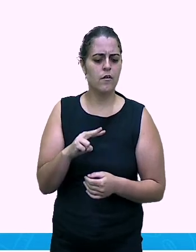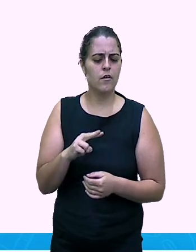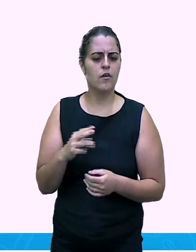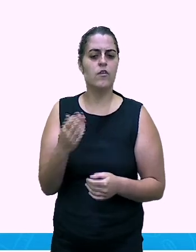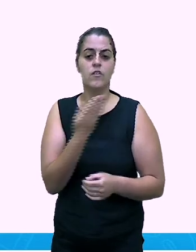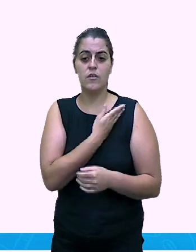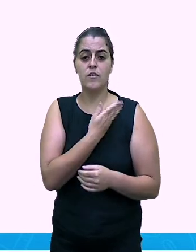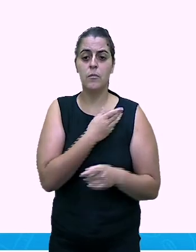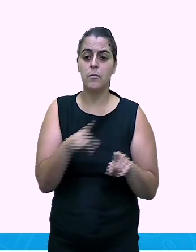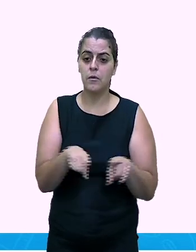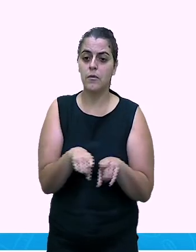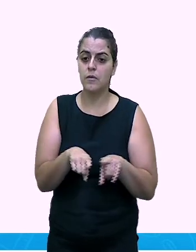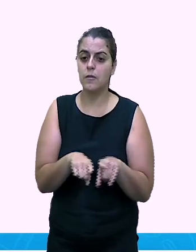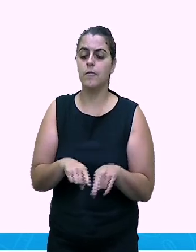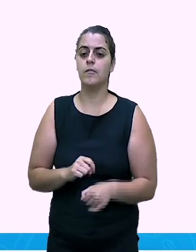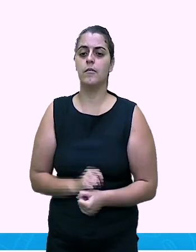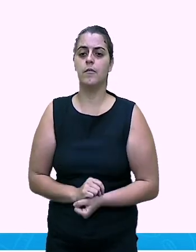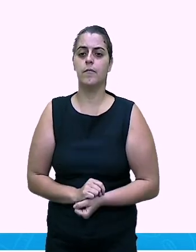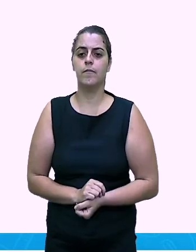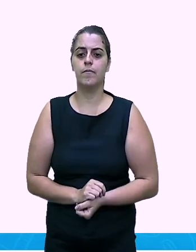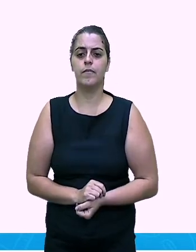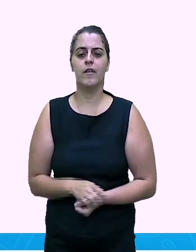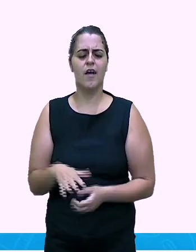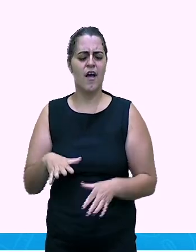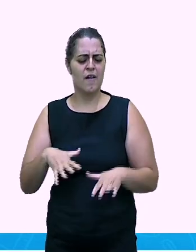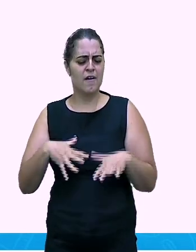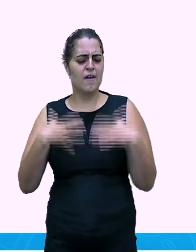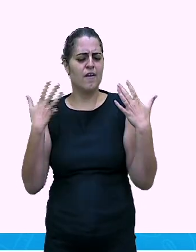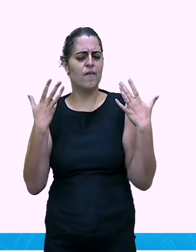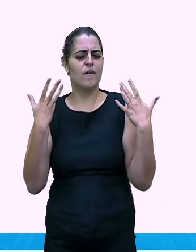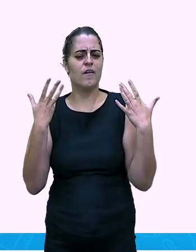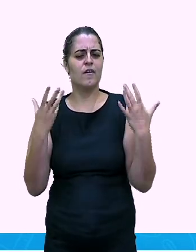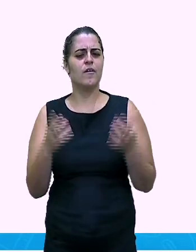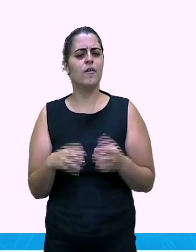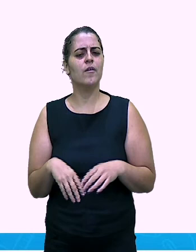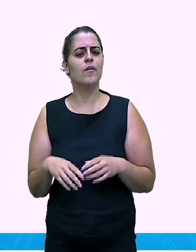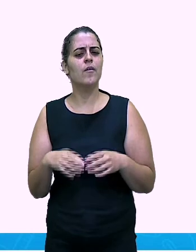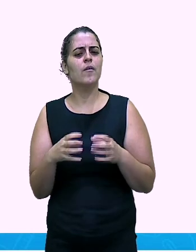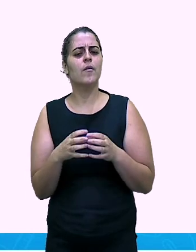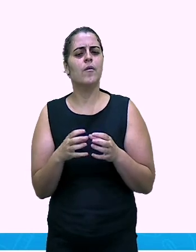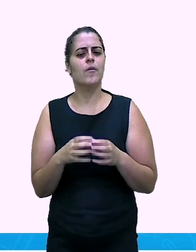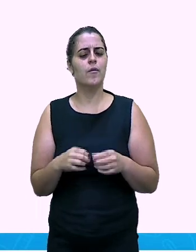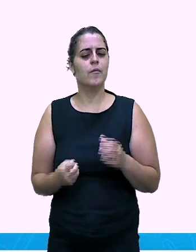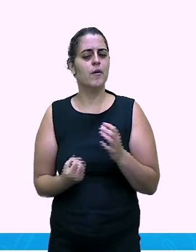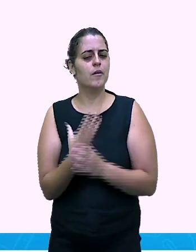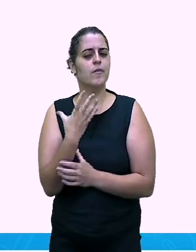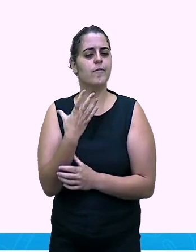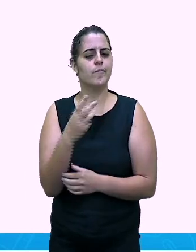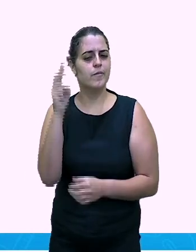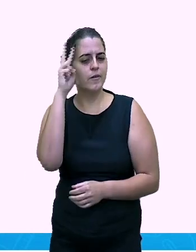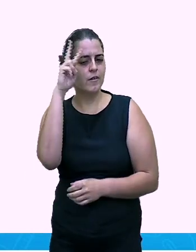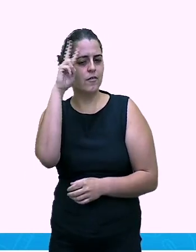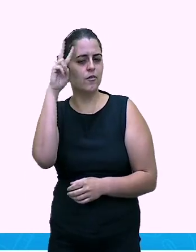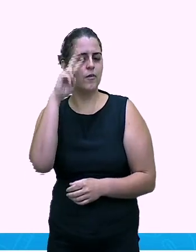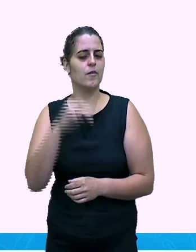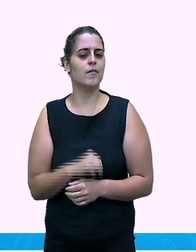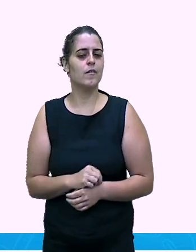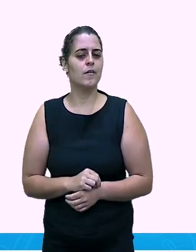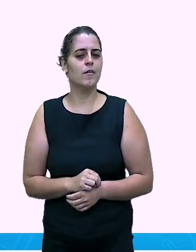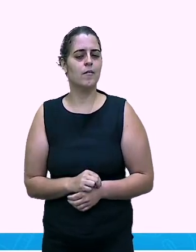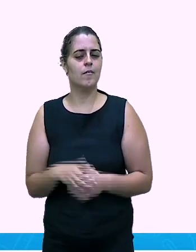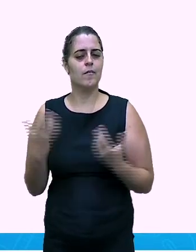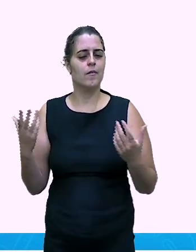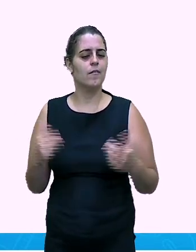seus colegas também. Alegre o grupo com a sua criação. Você poderá